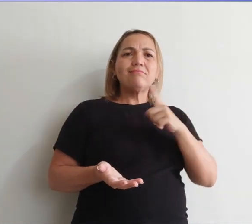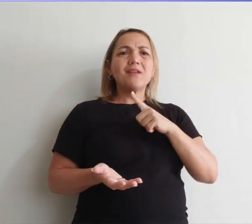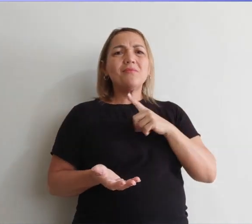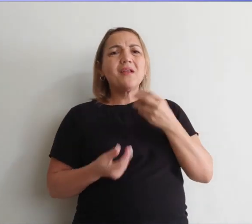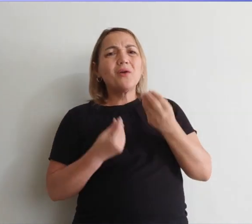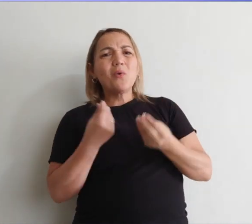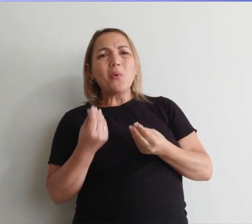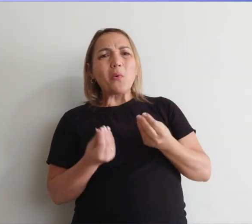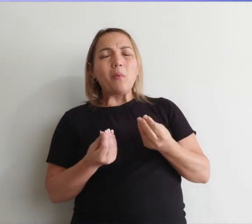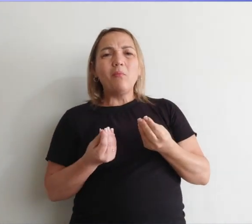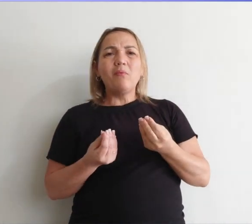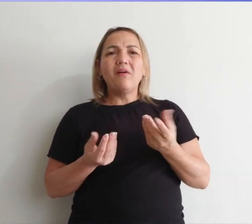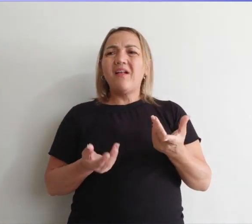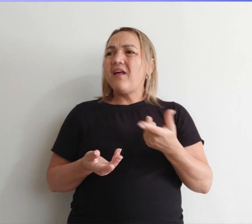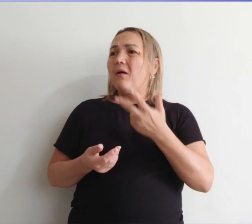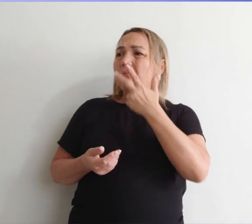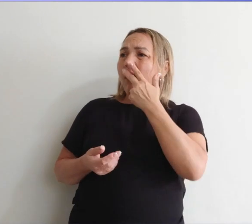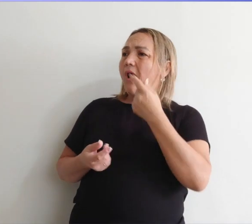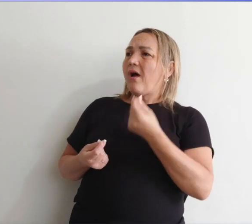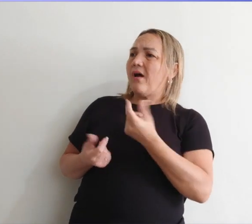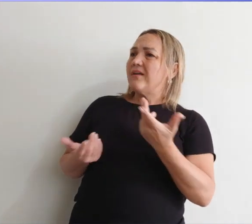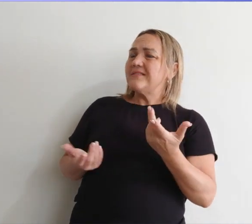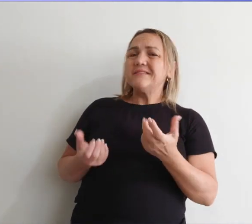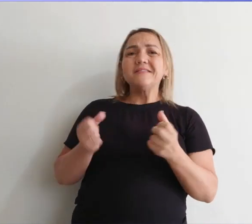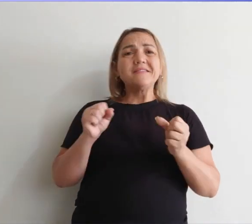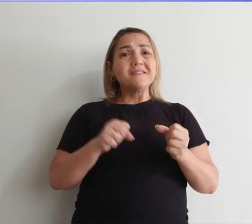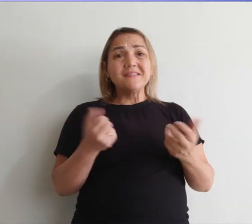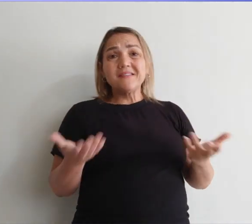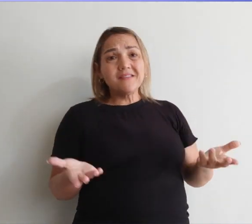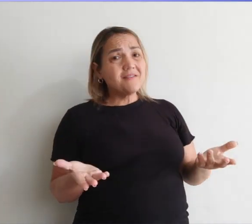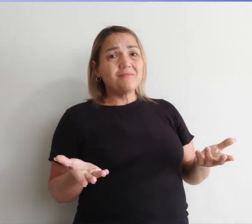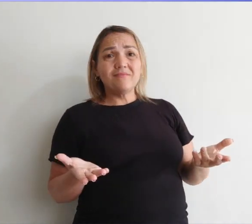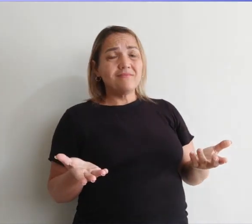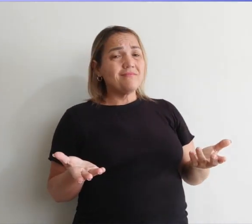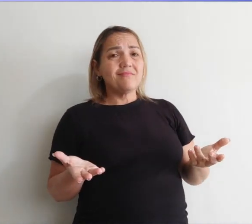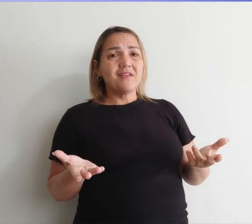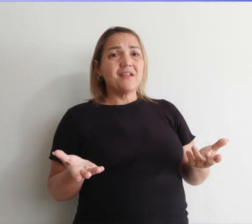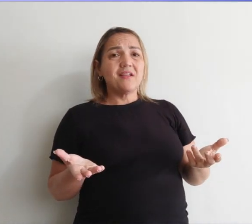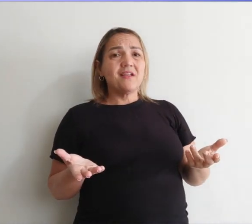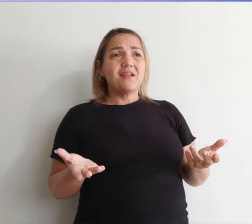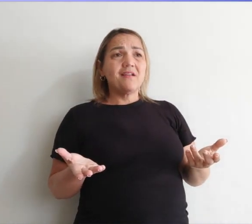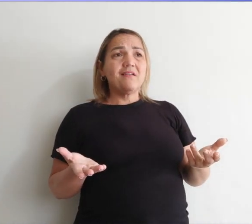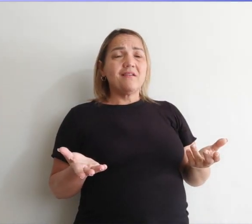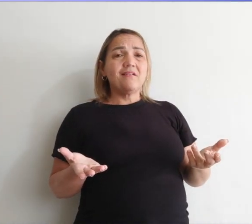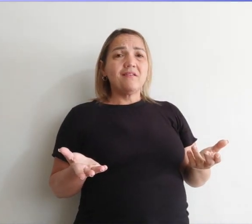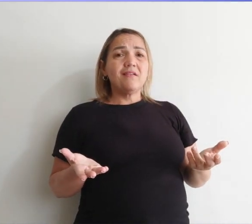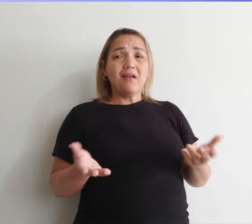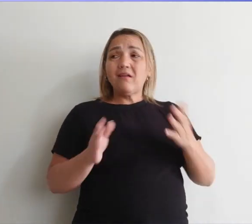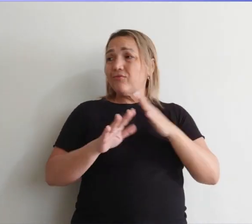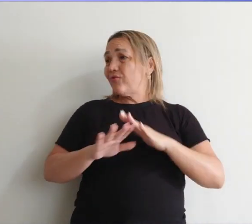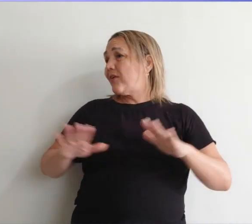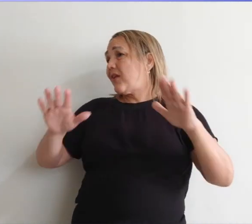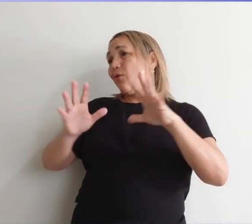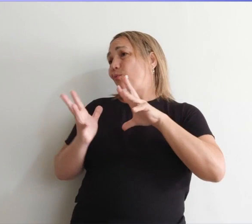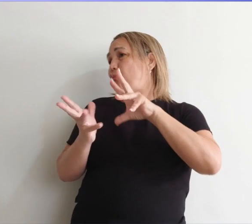forma muito... A capitalização, né? A palavra não tem jeito de fugir dessa parte, já que está É o mundo filosófico. no geral, né? É o mundo no O geral mundo no